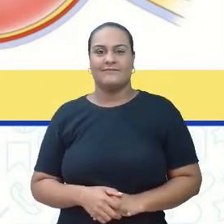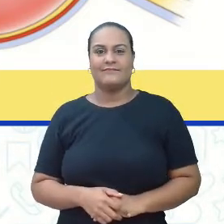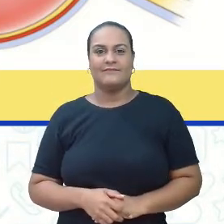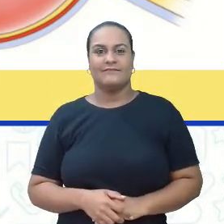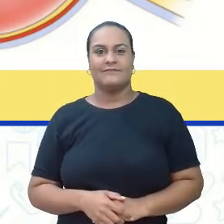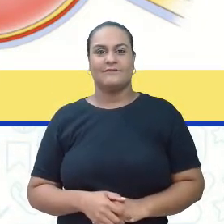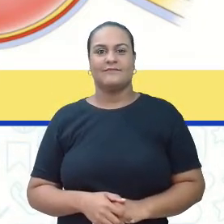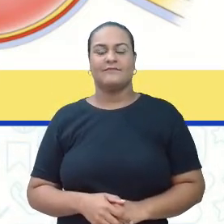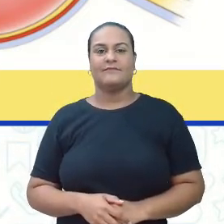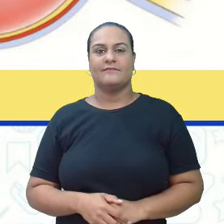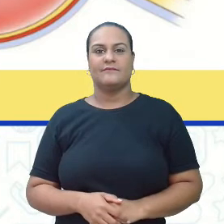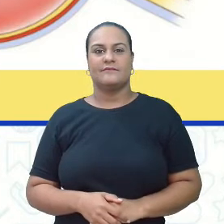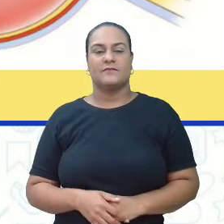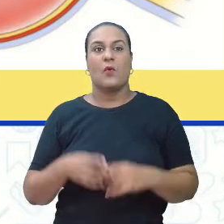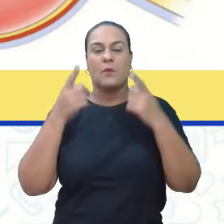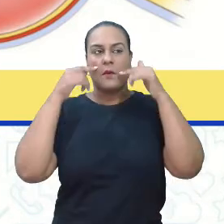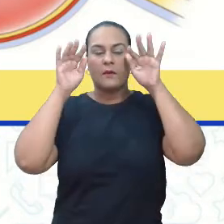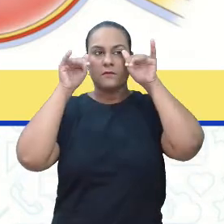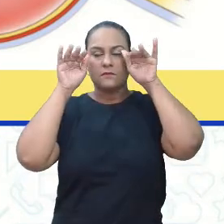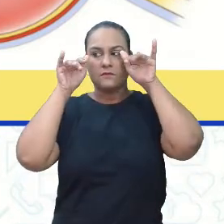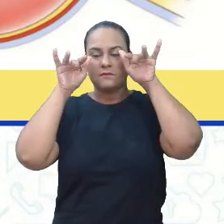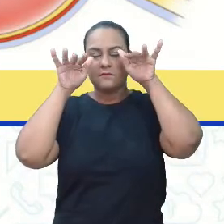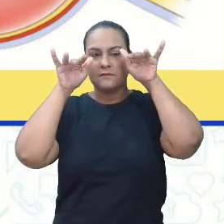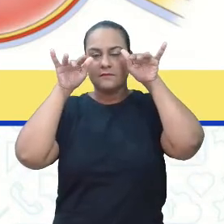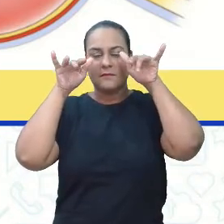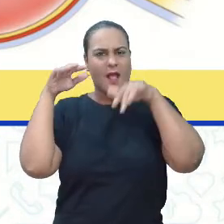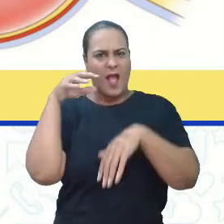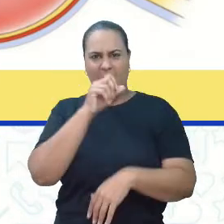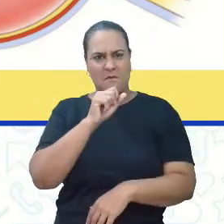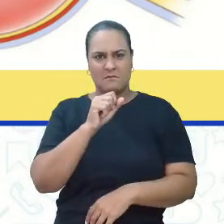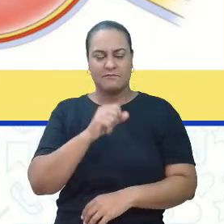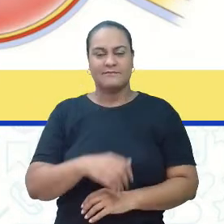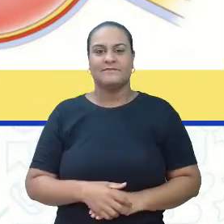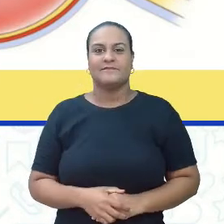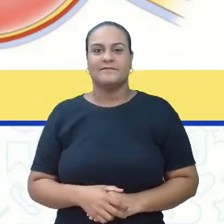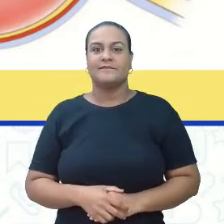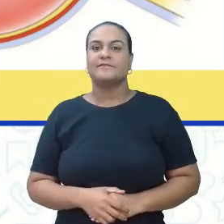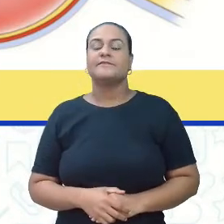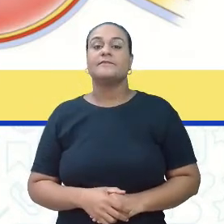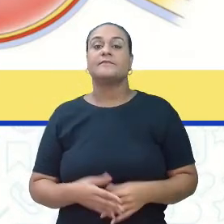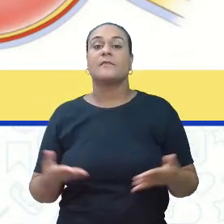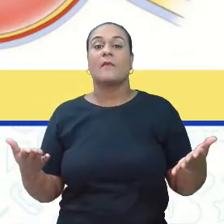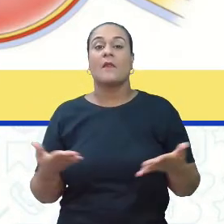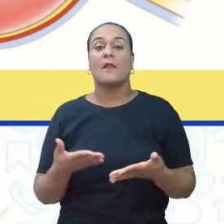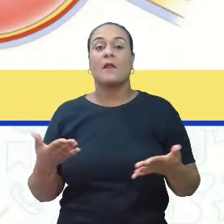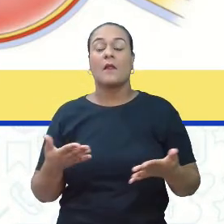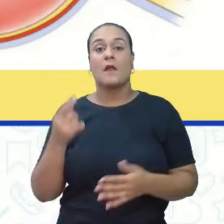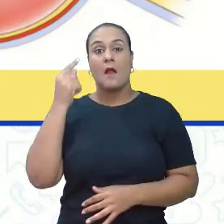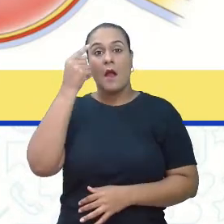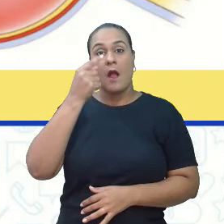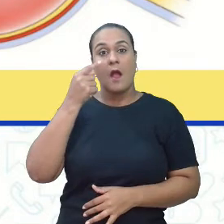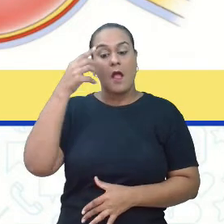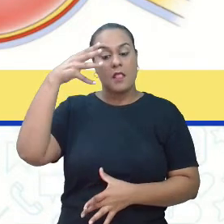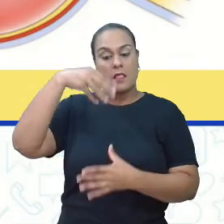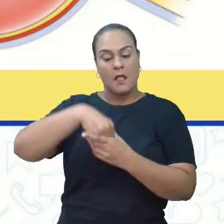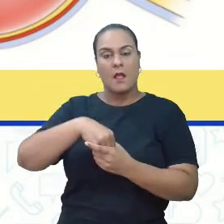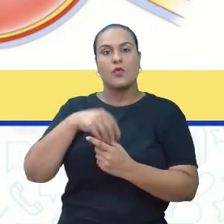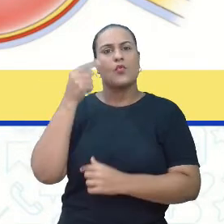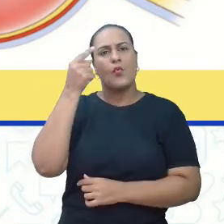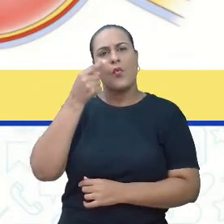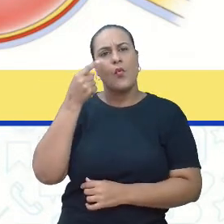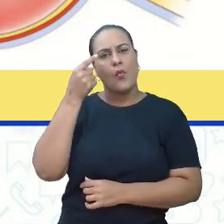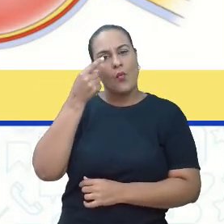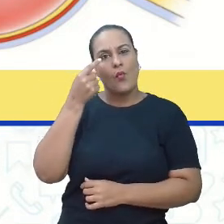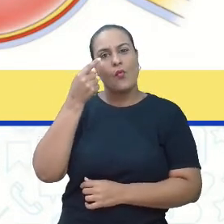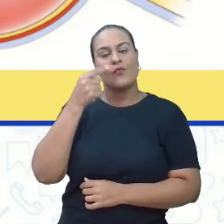Vai bater aí tão rapidinho que a gente, às vezes, nem vai perceber. Então, vamos agora para essa parte da anatomia, que vai ver também a